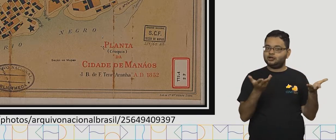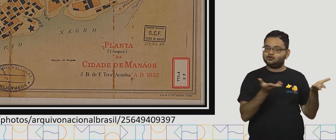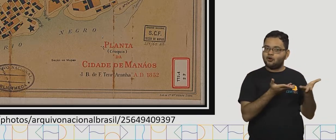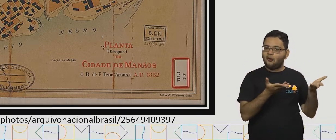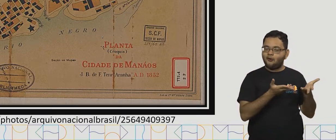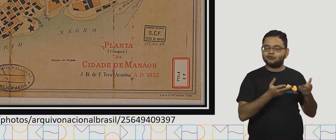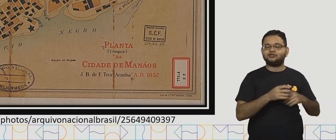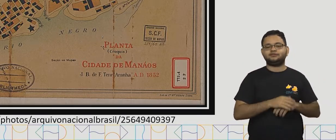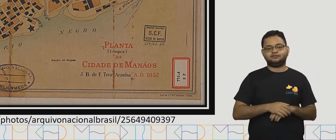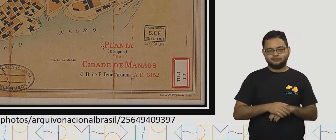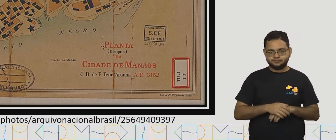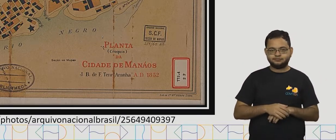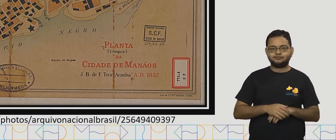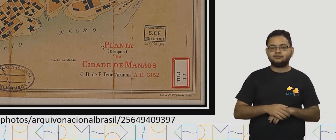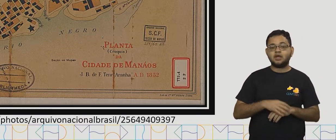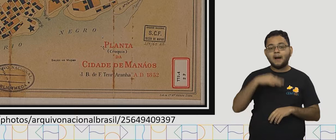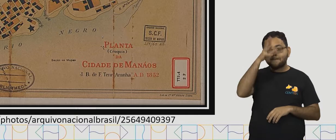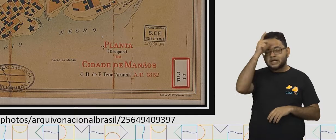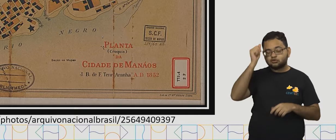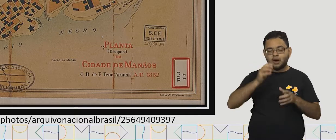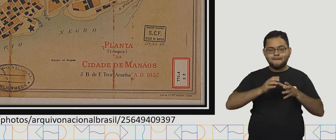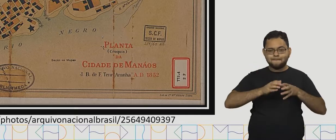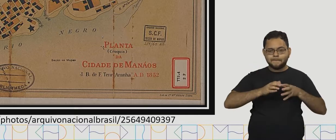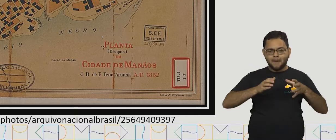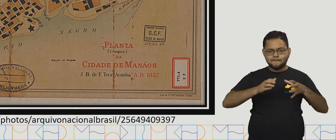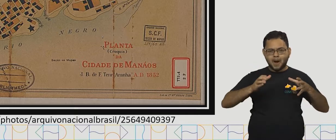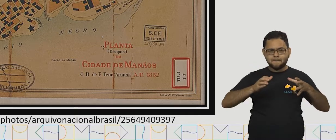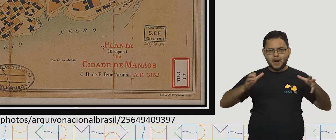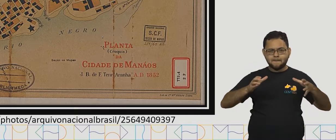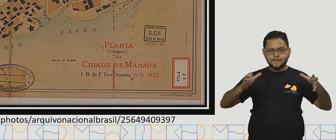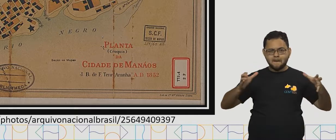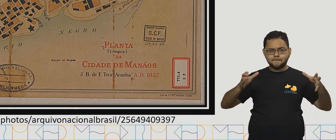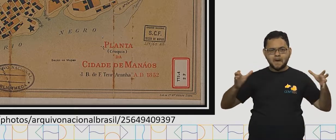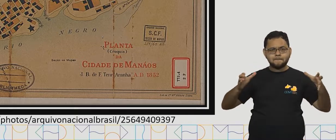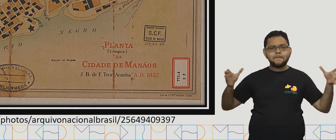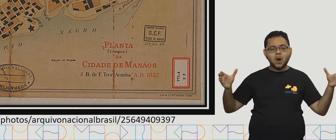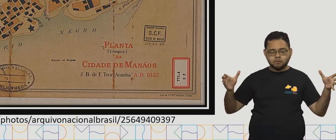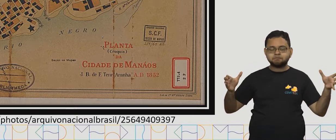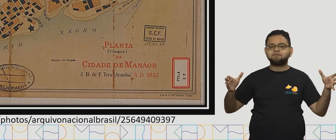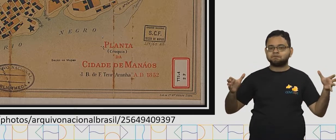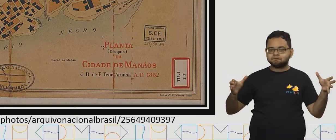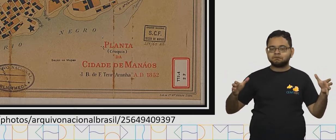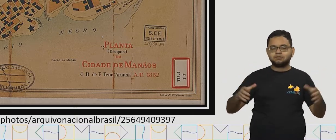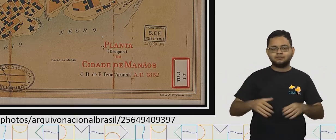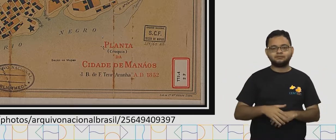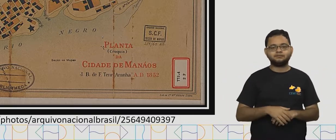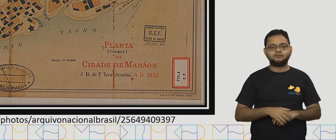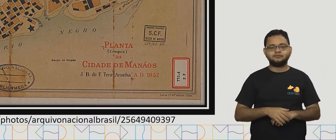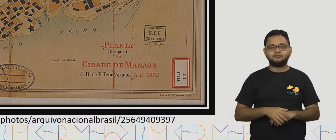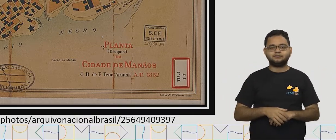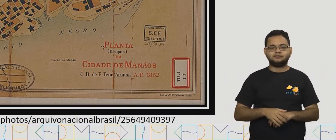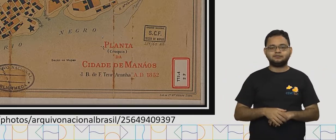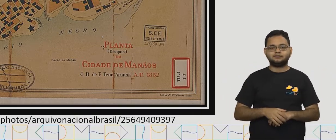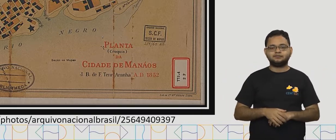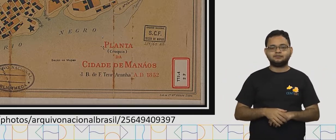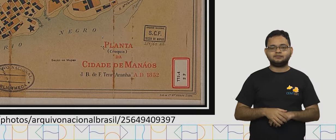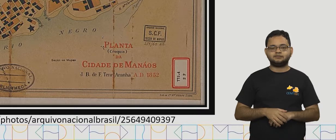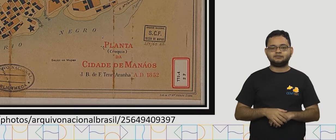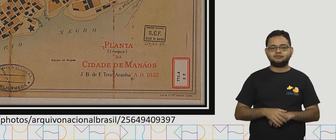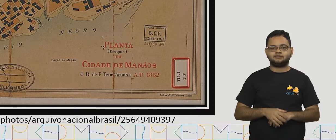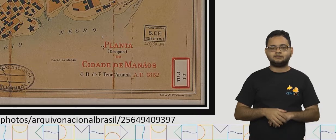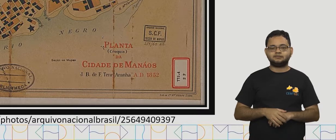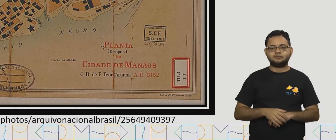de hoje. Manaus cresceu muito, é uma das cidades do Brasil que mais cresce anualmente. Vamos comparar